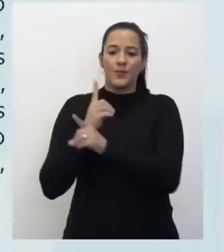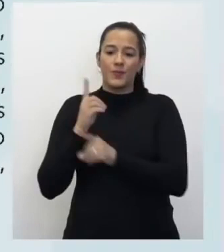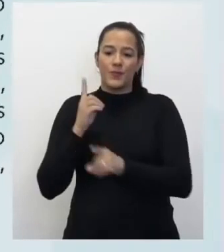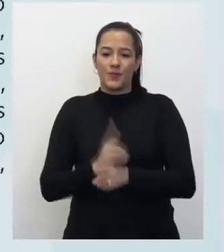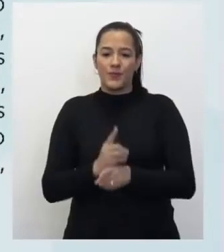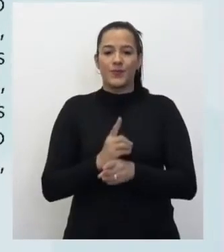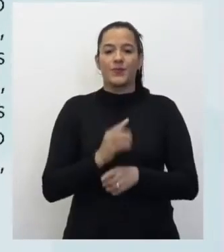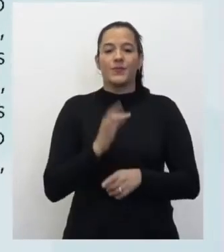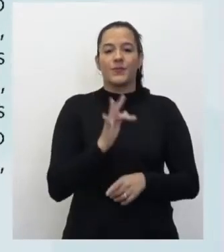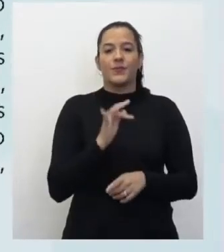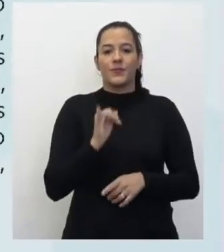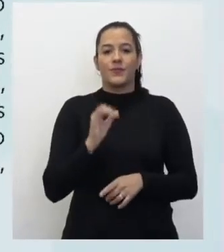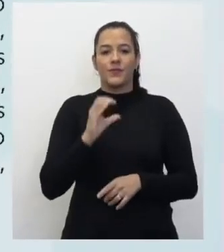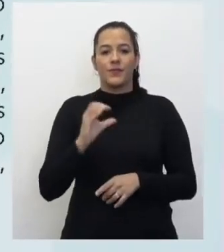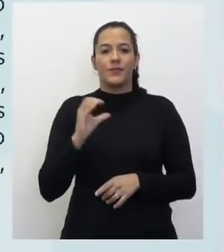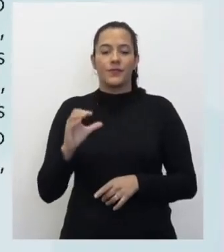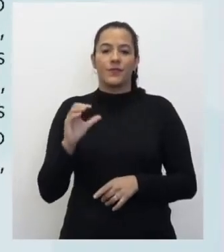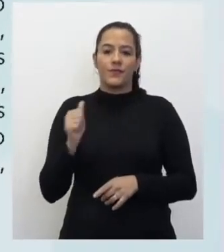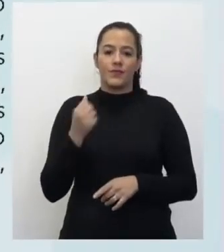vamos trabalhar?